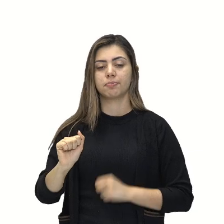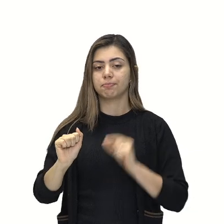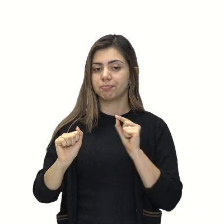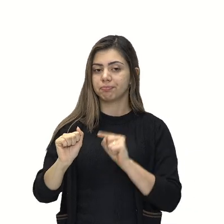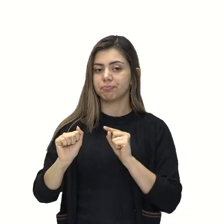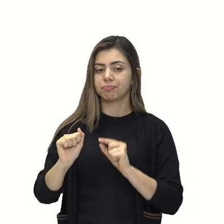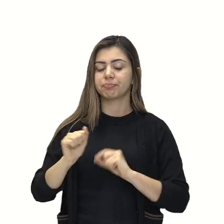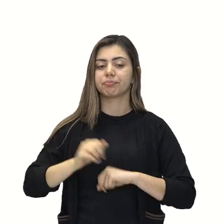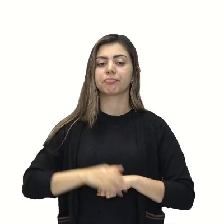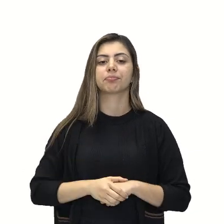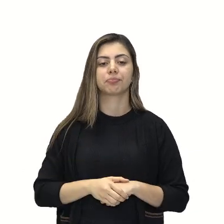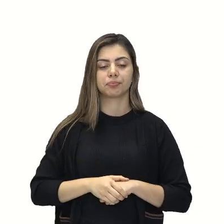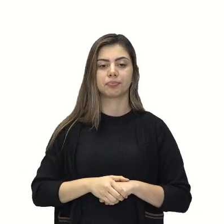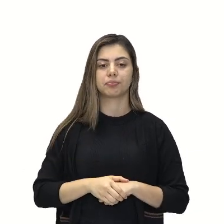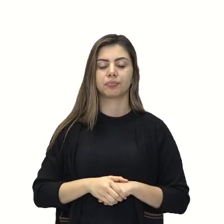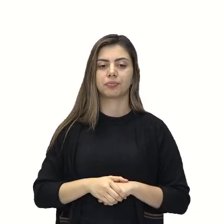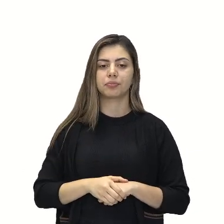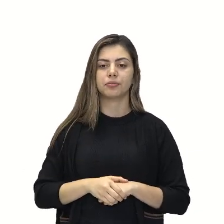Maria